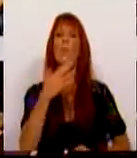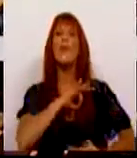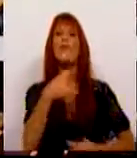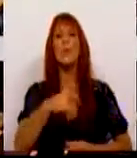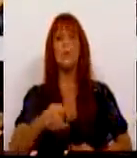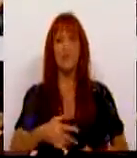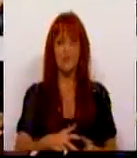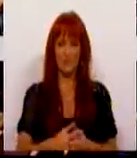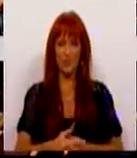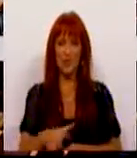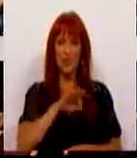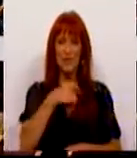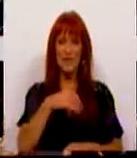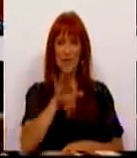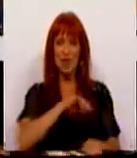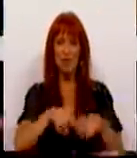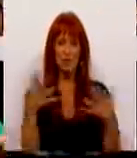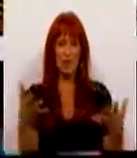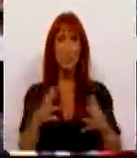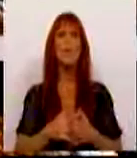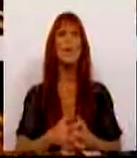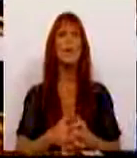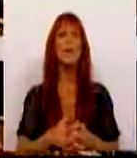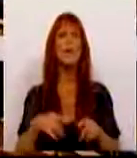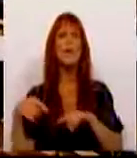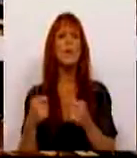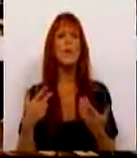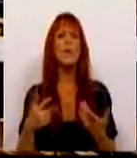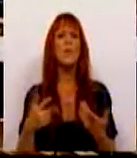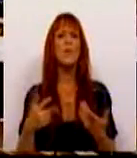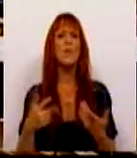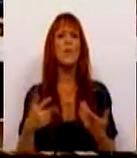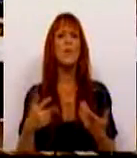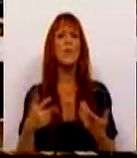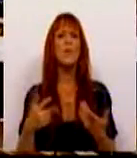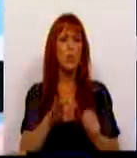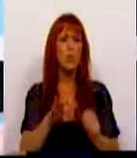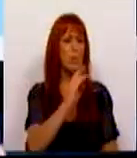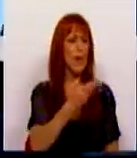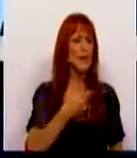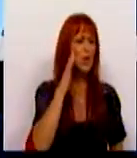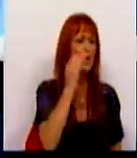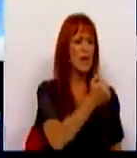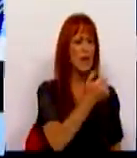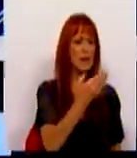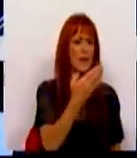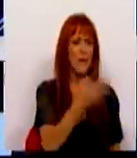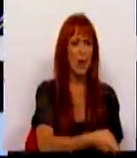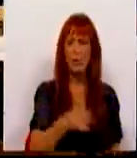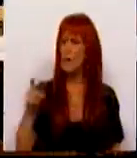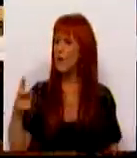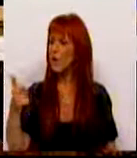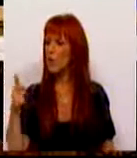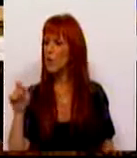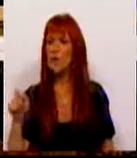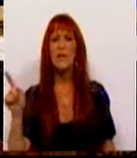Muito obrigado, Sr. Presidente. Sr. Presidente, Srs. Deputados, debatemos hoje os projetos do PSD, número 569, e do Bloco de